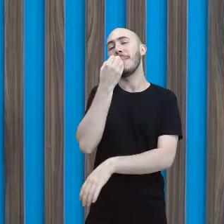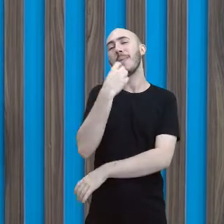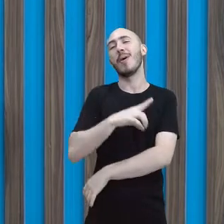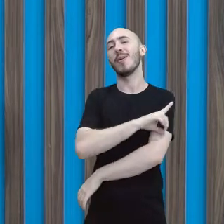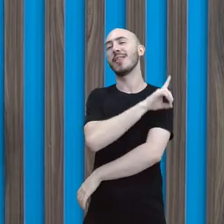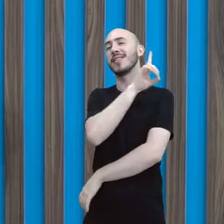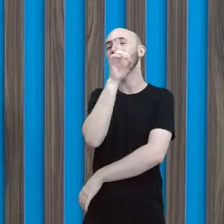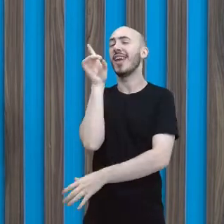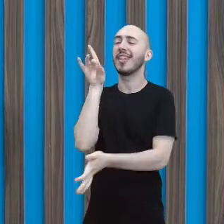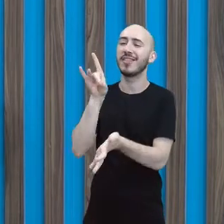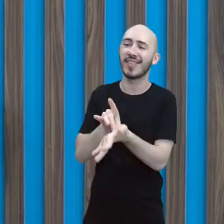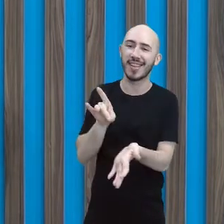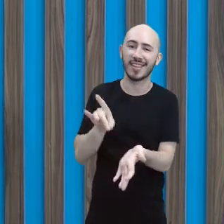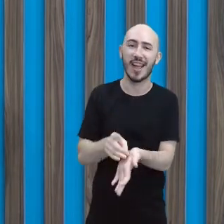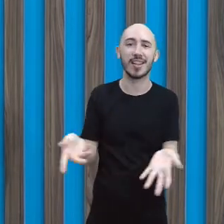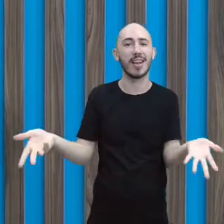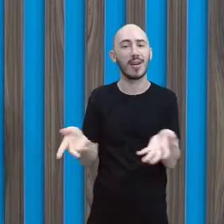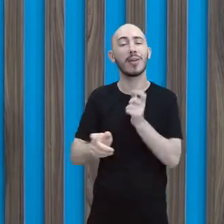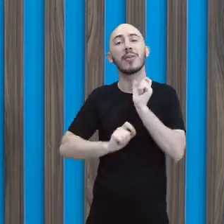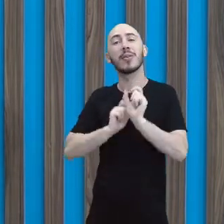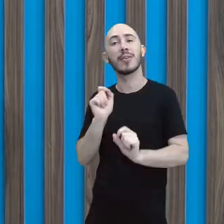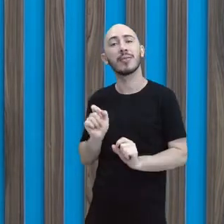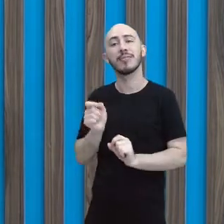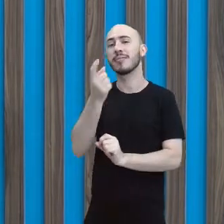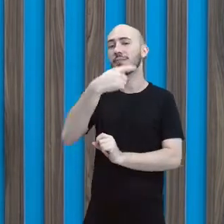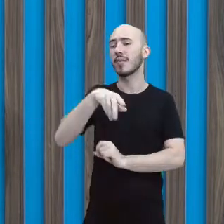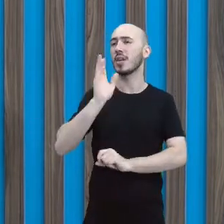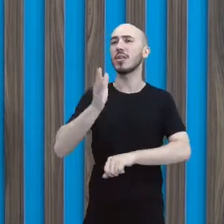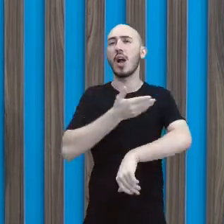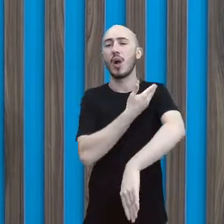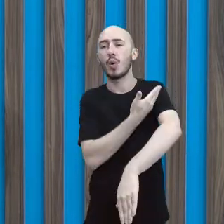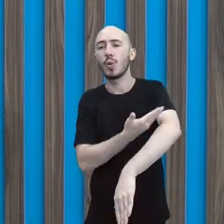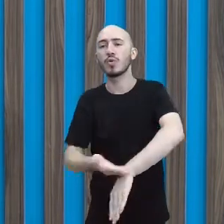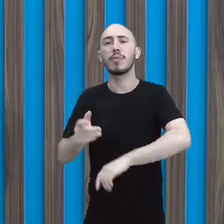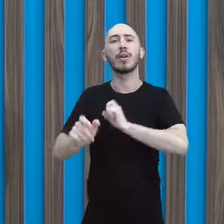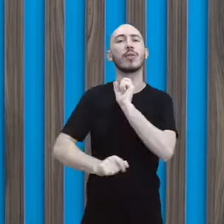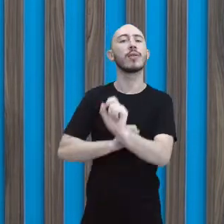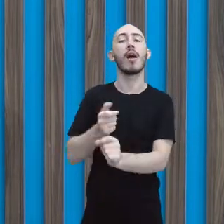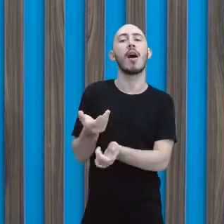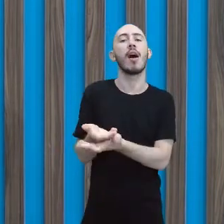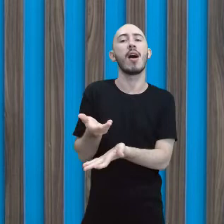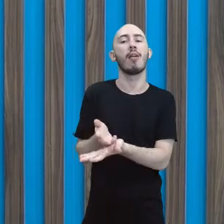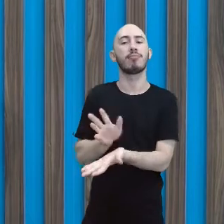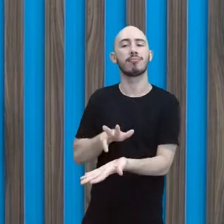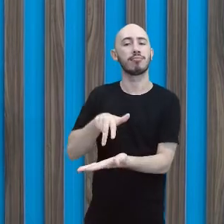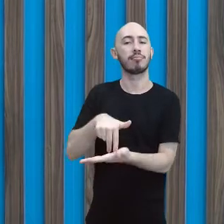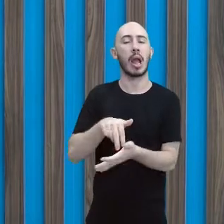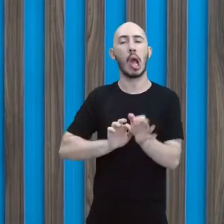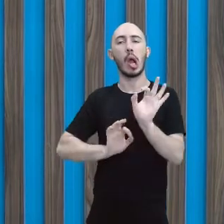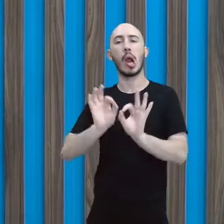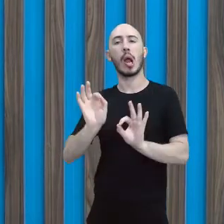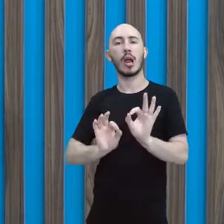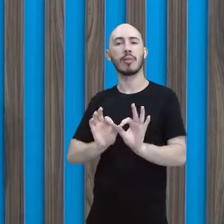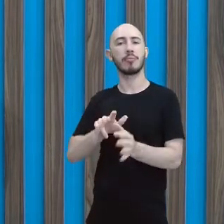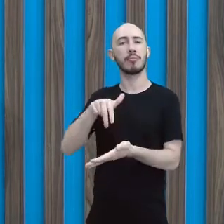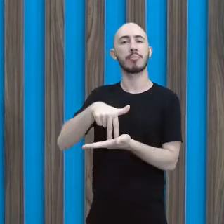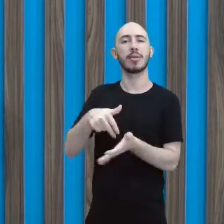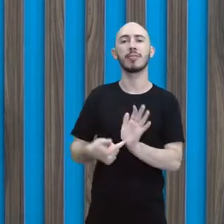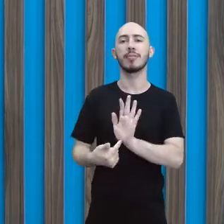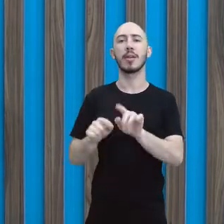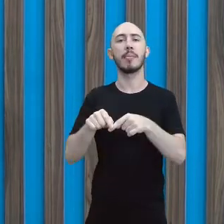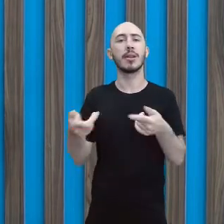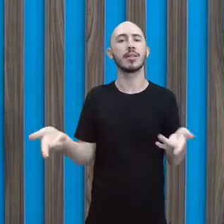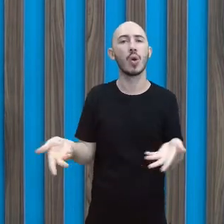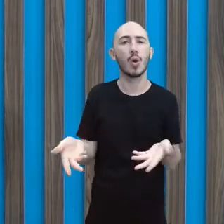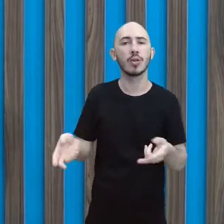dia mesmo! Como eu estava dizendo, né? Vocês estão acostumados a acompanhar as nossas aulas. A gente começar em pé, né? Aquela coisa toda. Olha só como eu comecei a